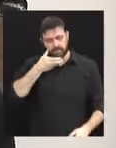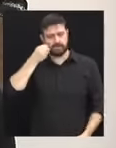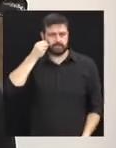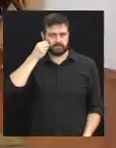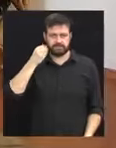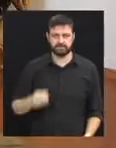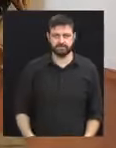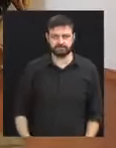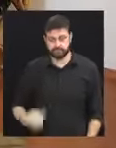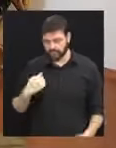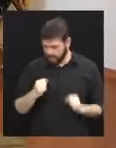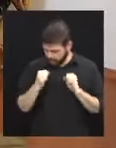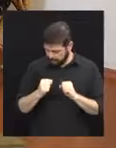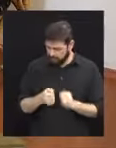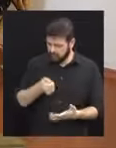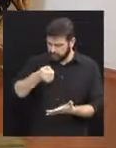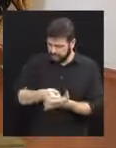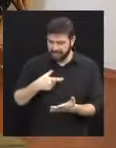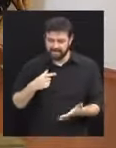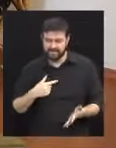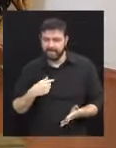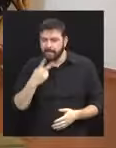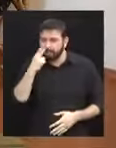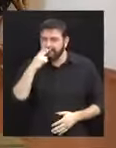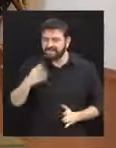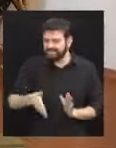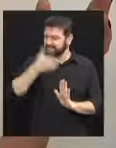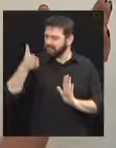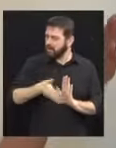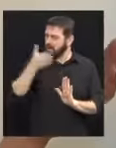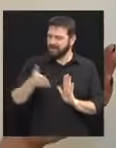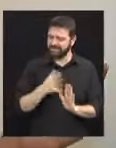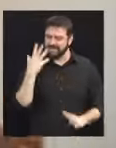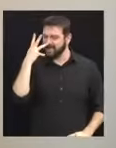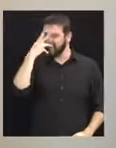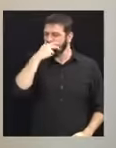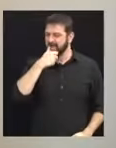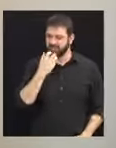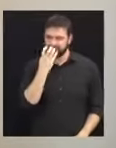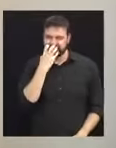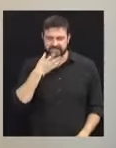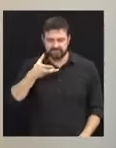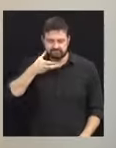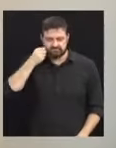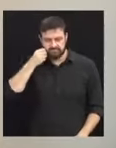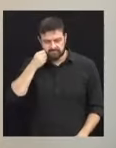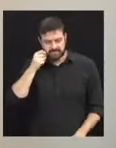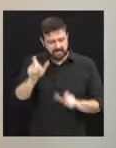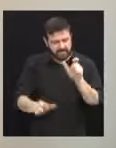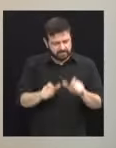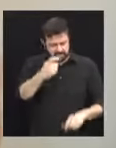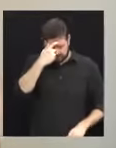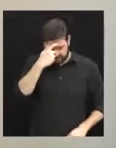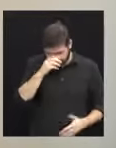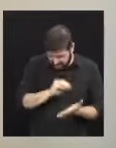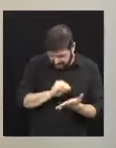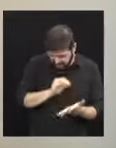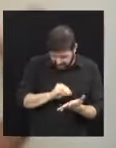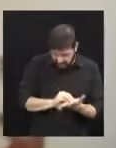pessoa. A gente pode dizer que existe uma modinha de adoção que é bonito, mas que não se faz isso com tanta consciência quanto deveria?